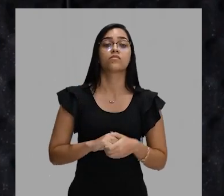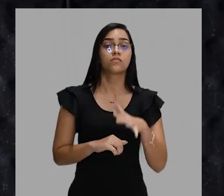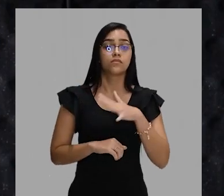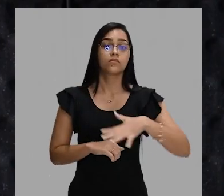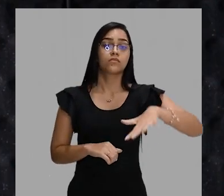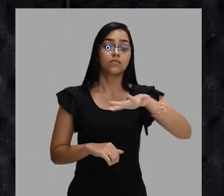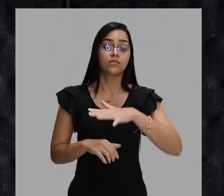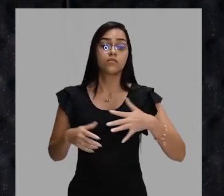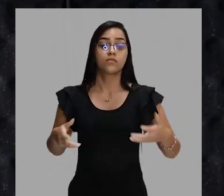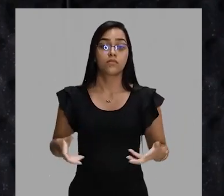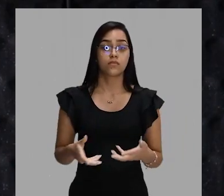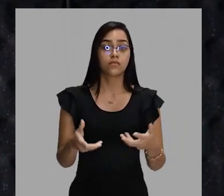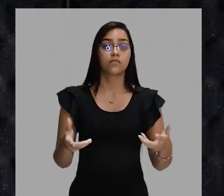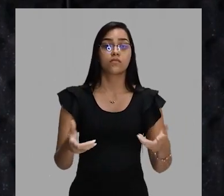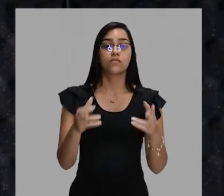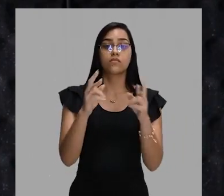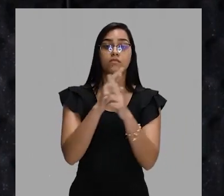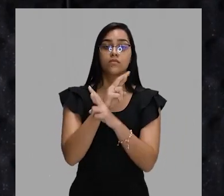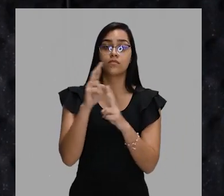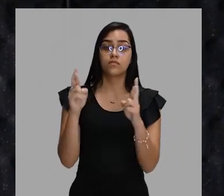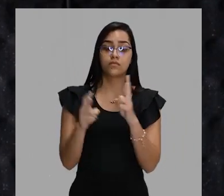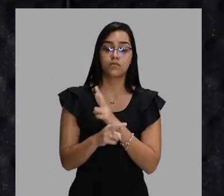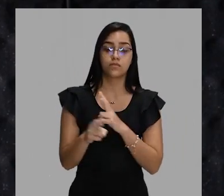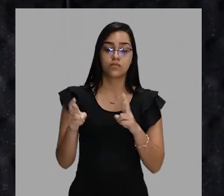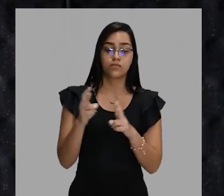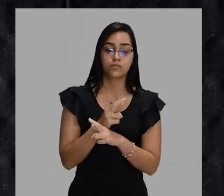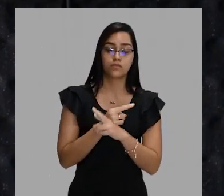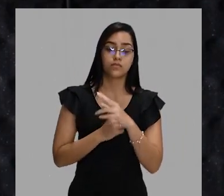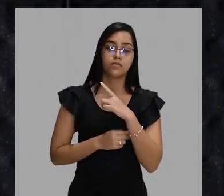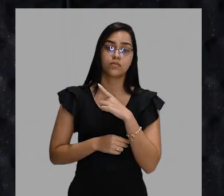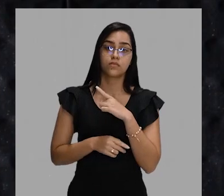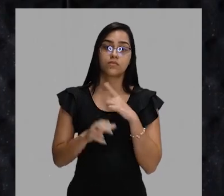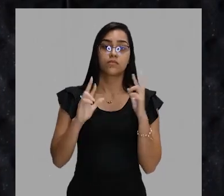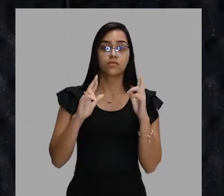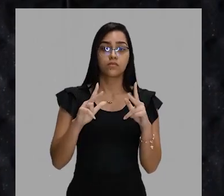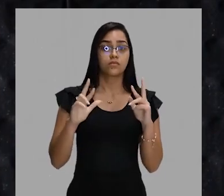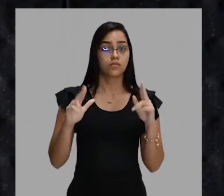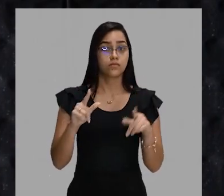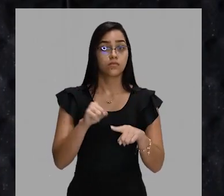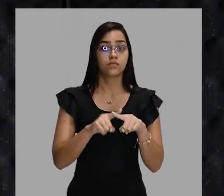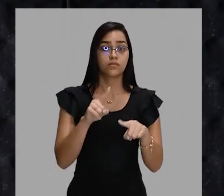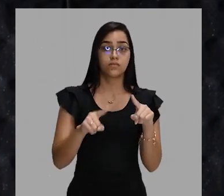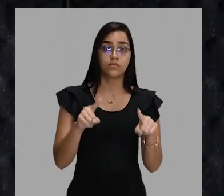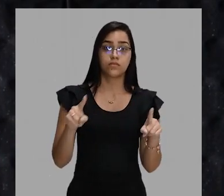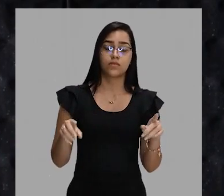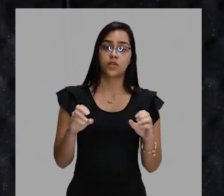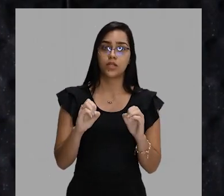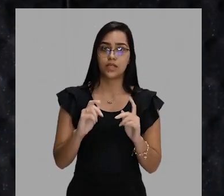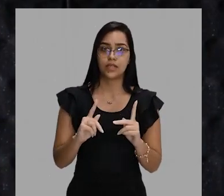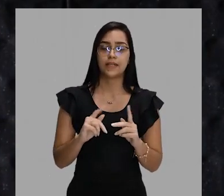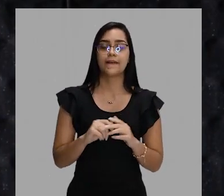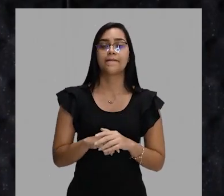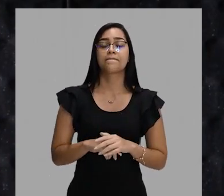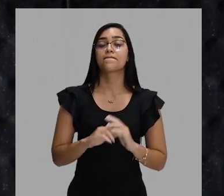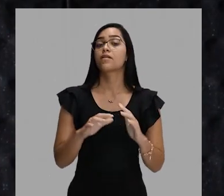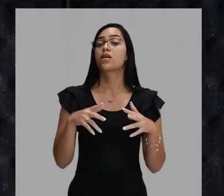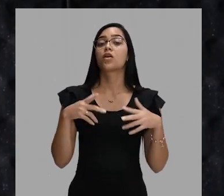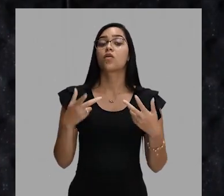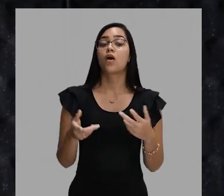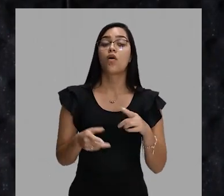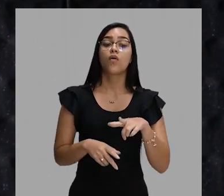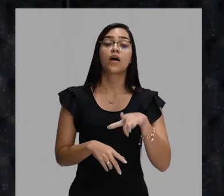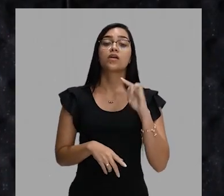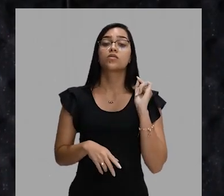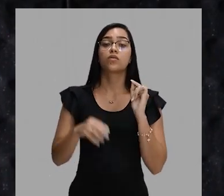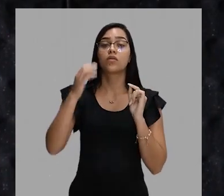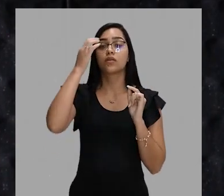está promovendo sobre esses indivíduos diferentes, variados, ok? E qual é o fator seletivo